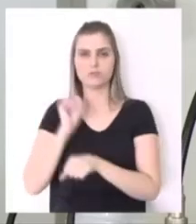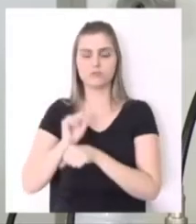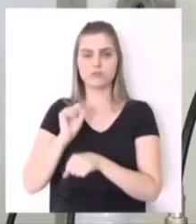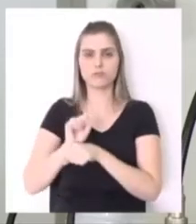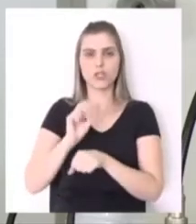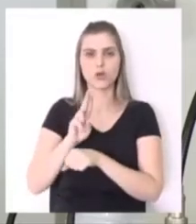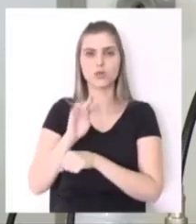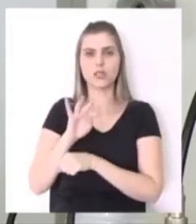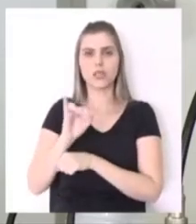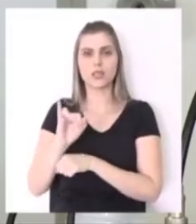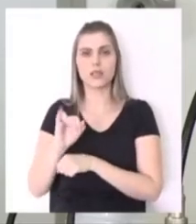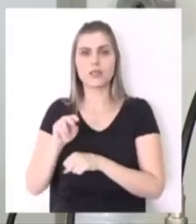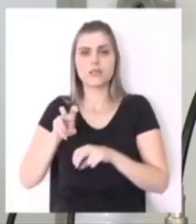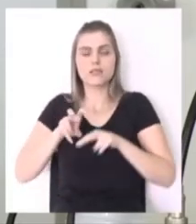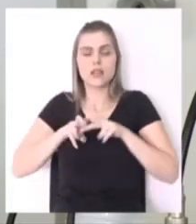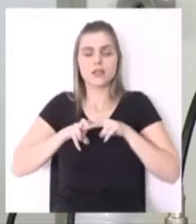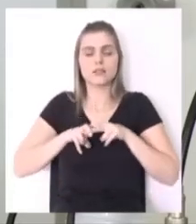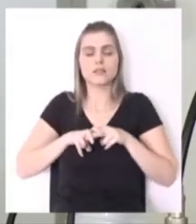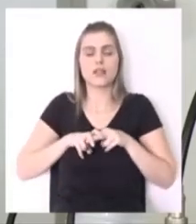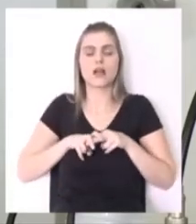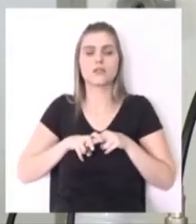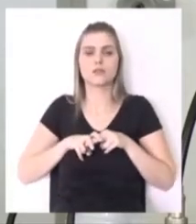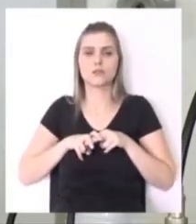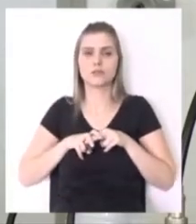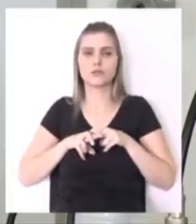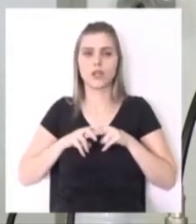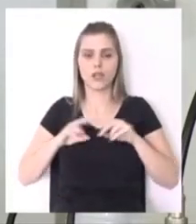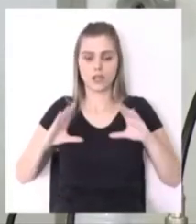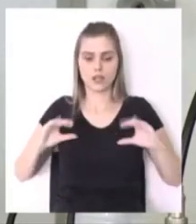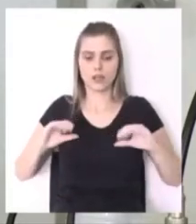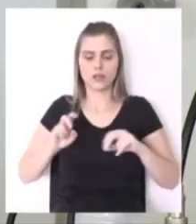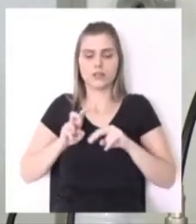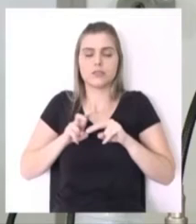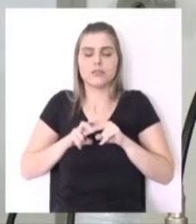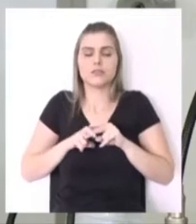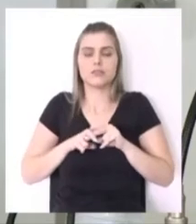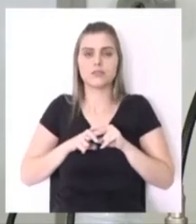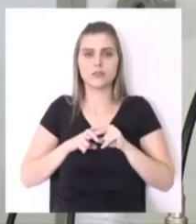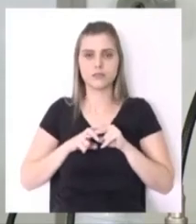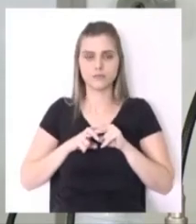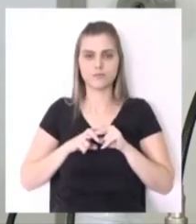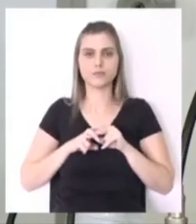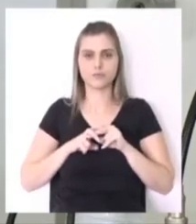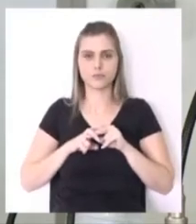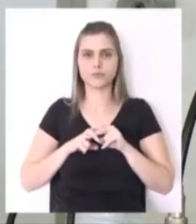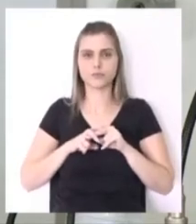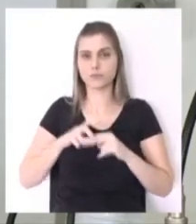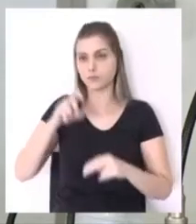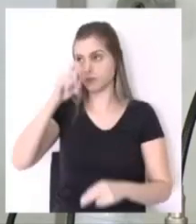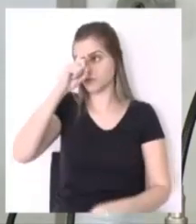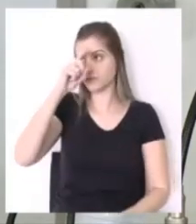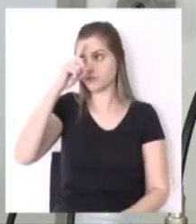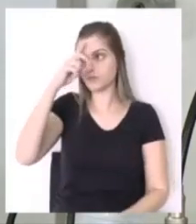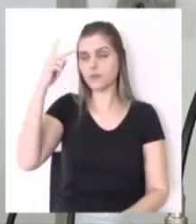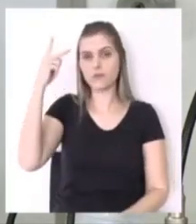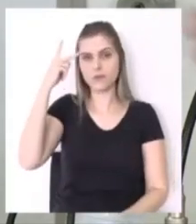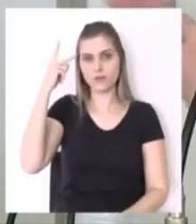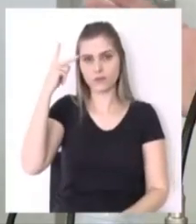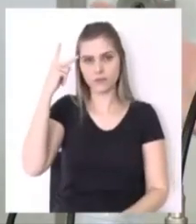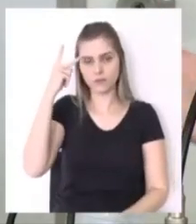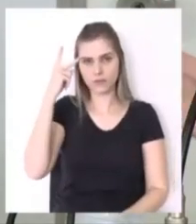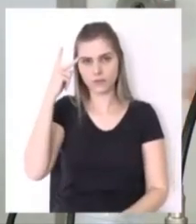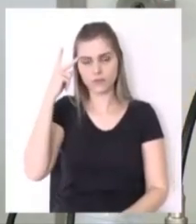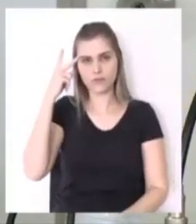alguns deles sentadas em poltronas o Hospital Regional São Paulo